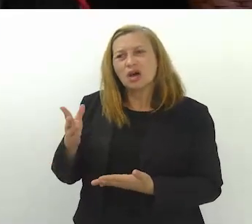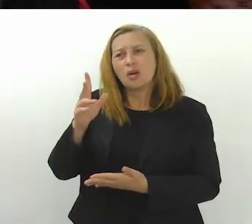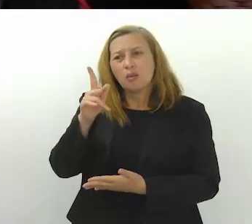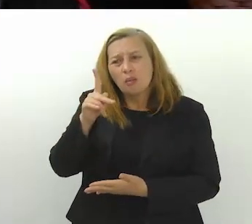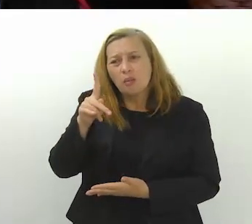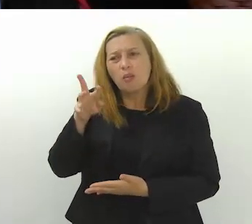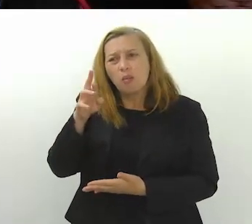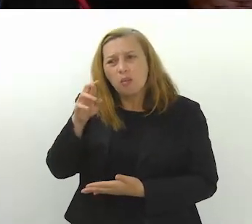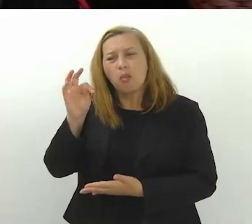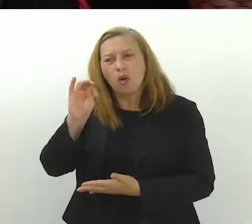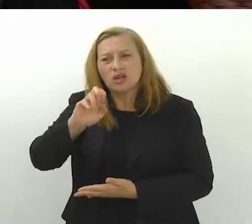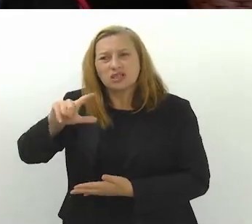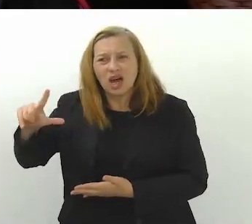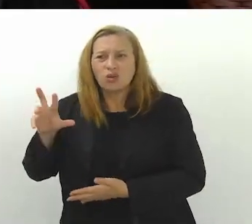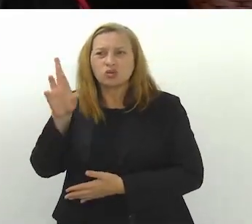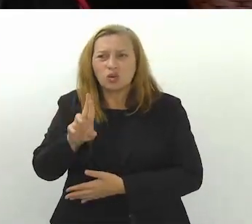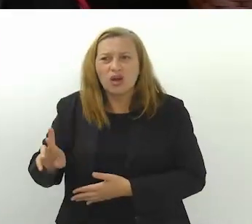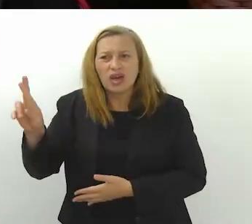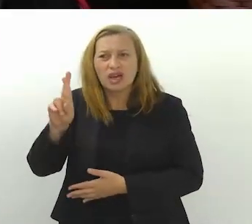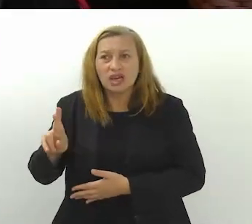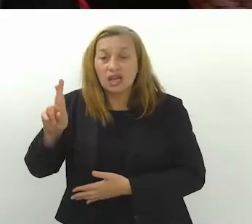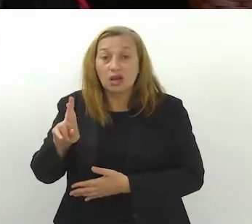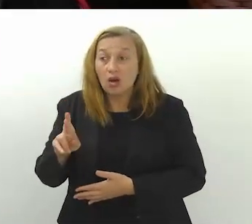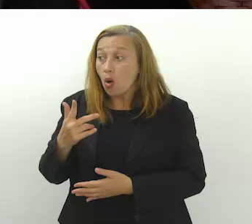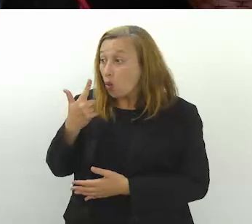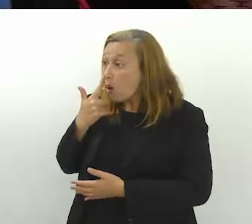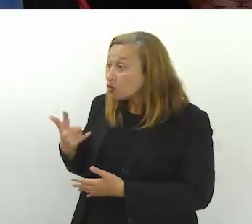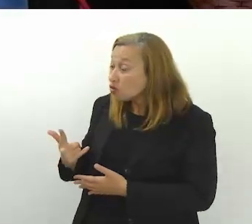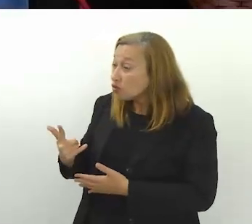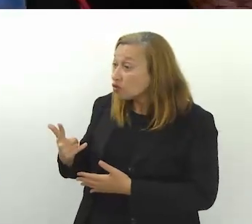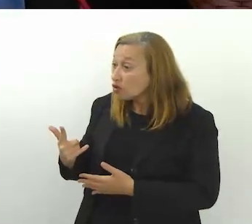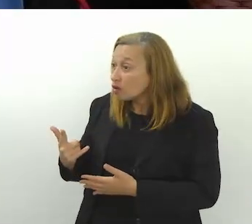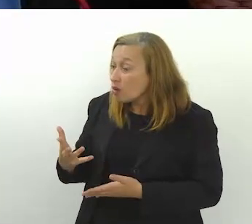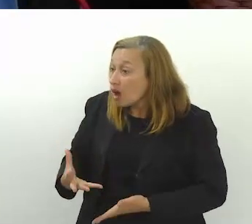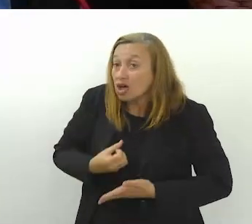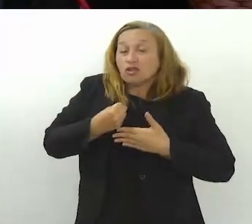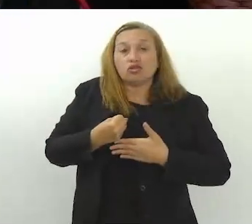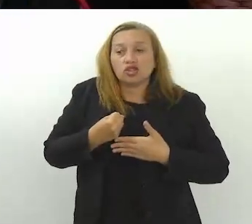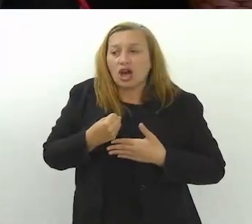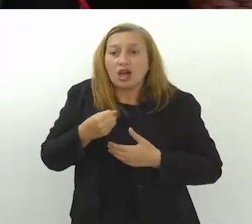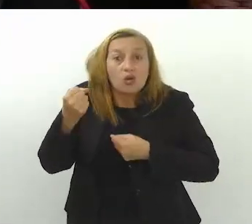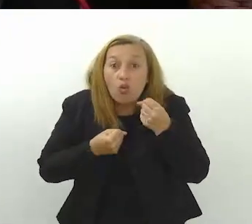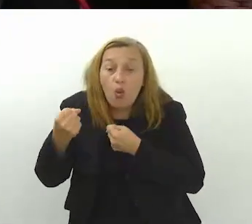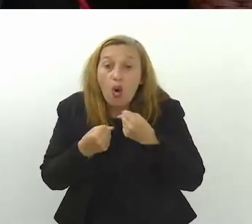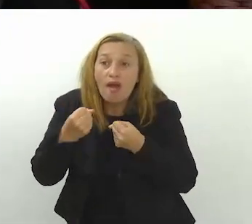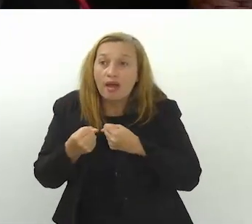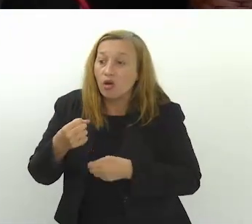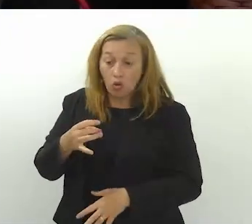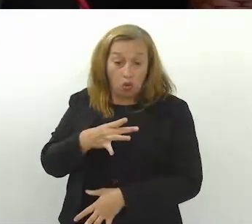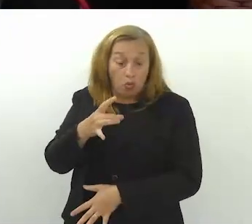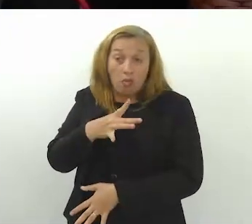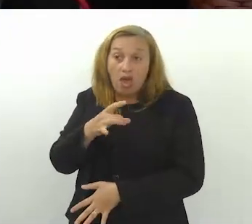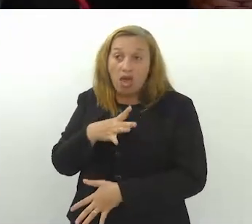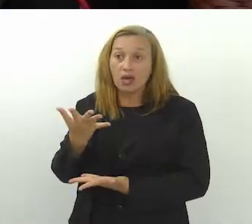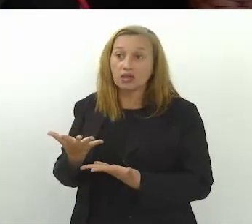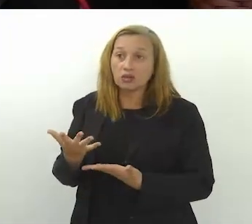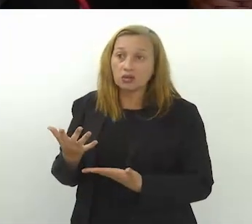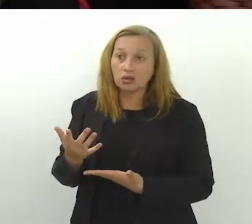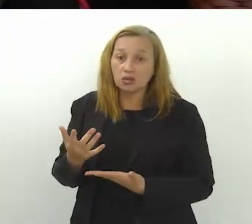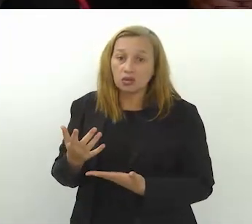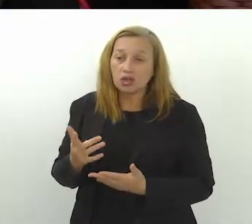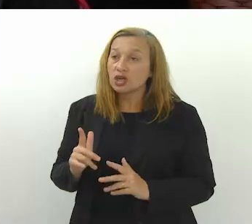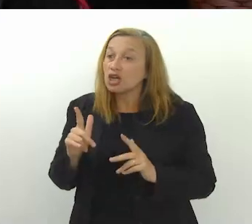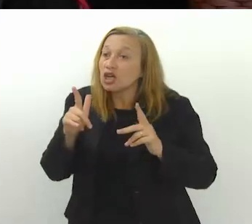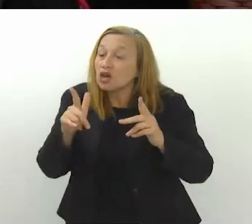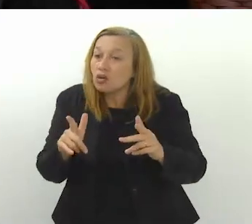do Pontal, no Recreio dos Bandeirantes, tomaram um susto, tiveram que correr pela guerrilha que esses caras armaram. E os do